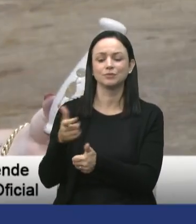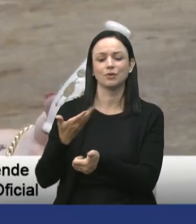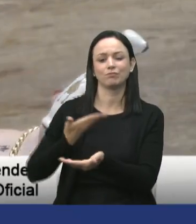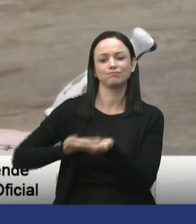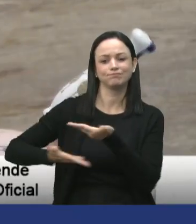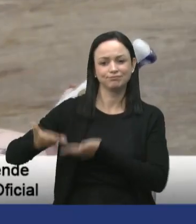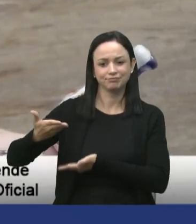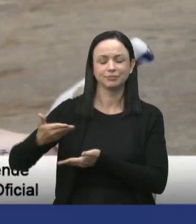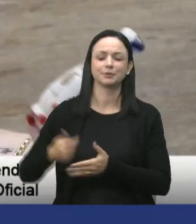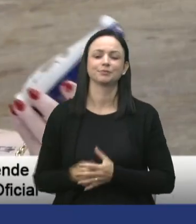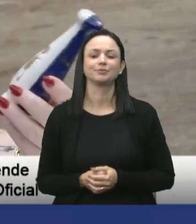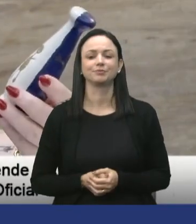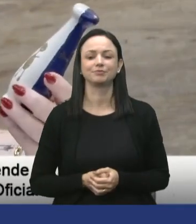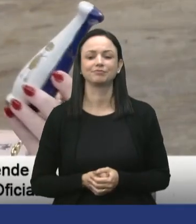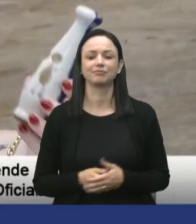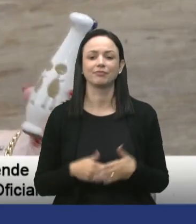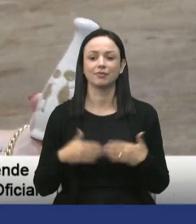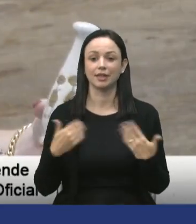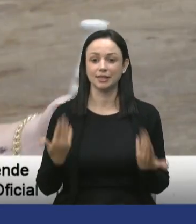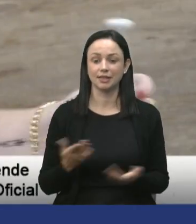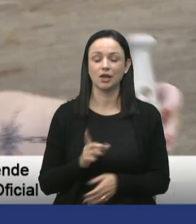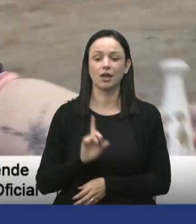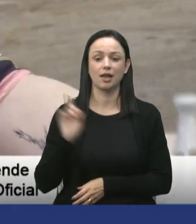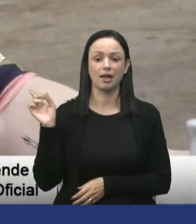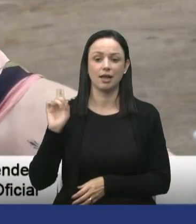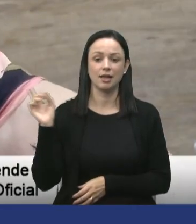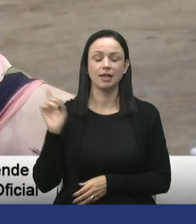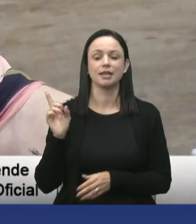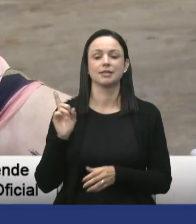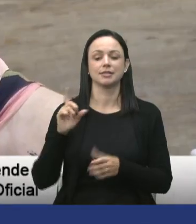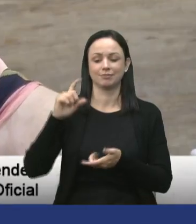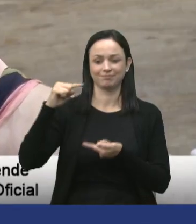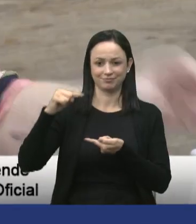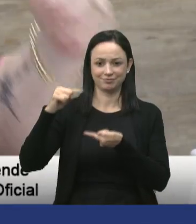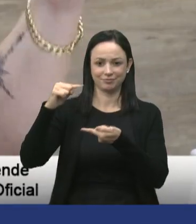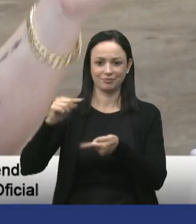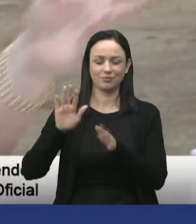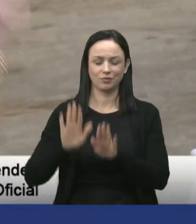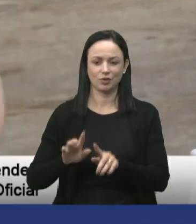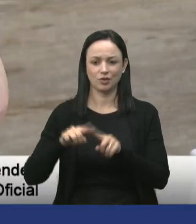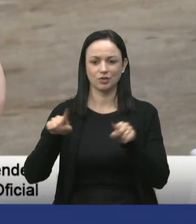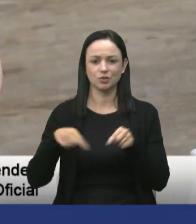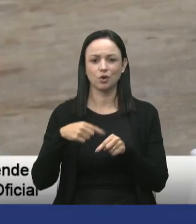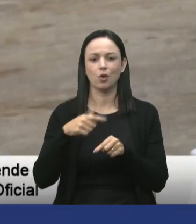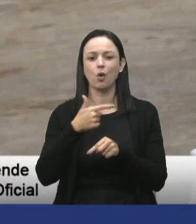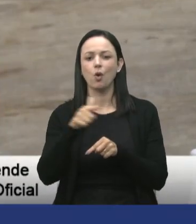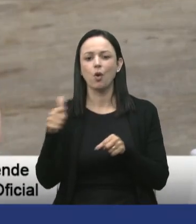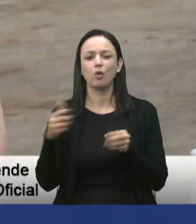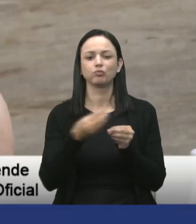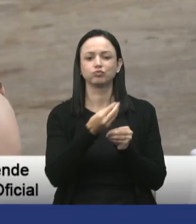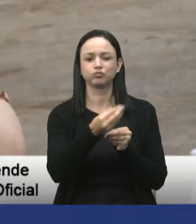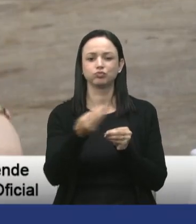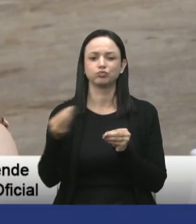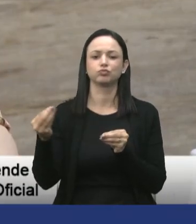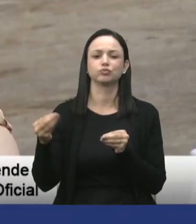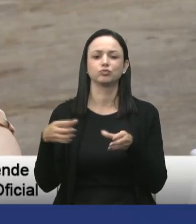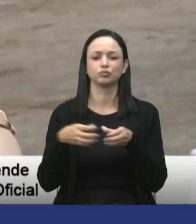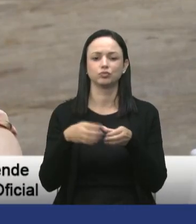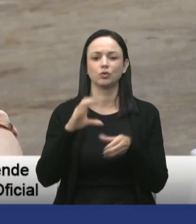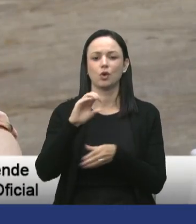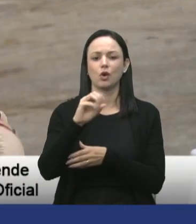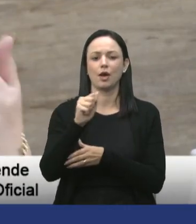convivência. Então, essa peça ficou aqui no nosso gabinete, a gente entregou algumas outras, principalmente para o pessoal da